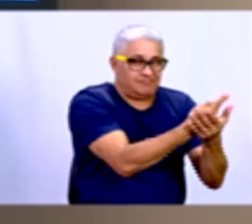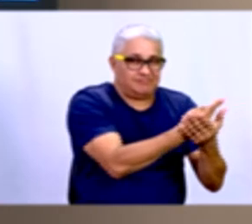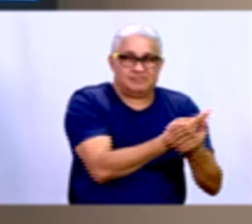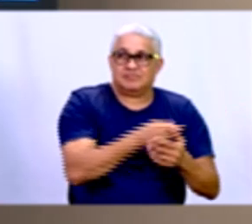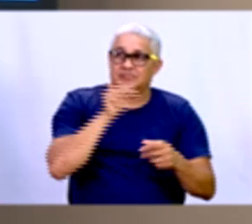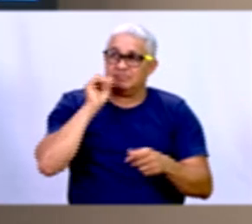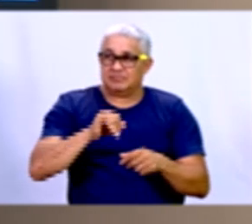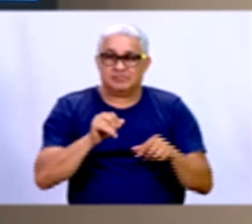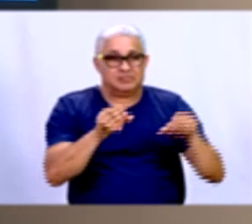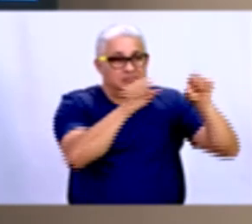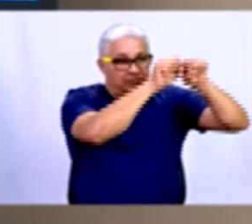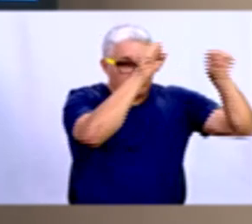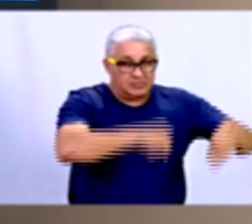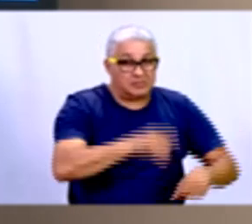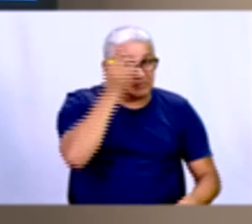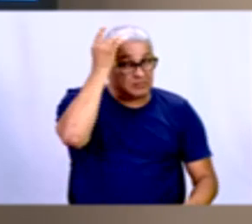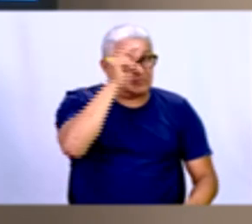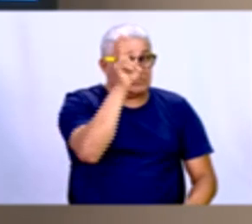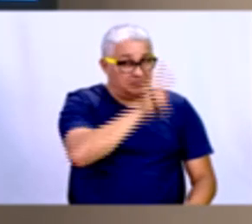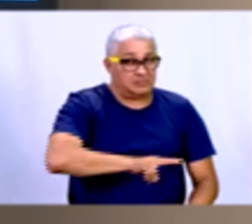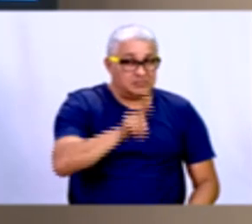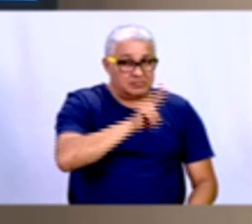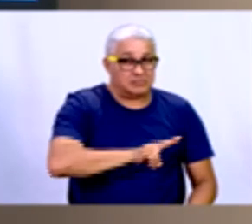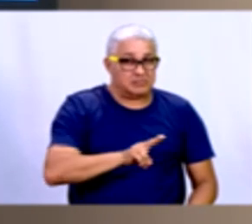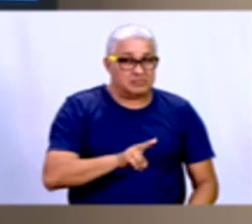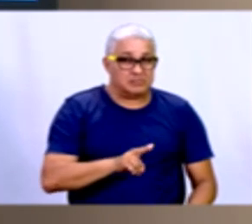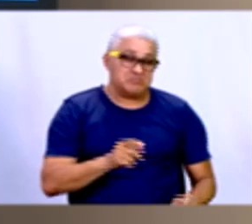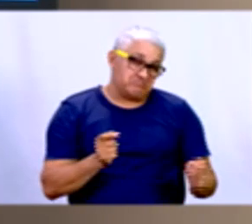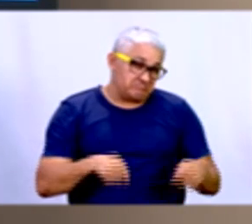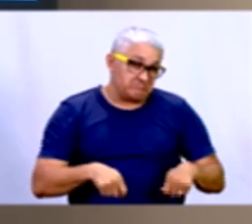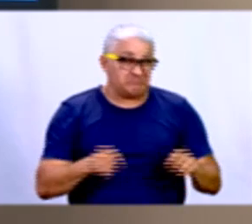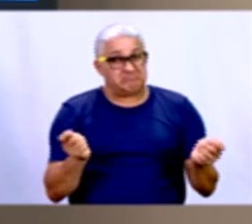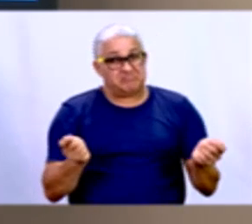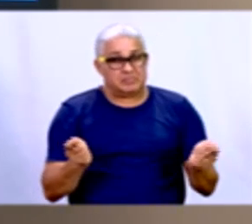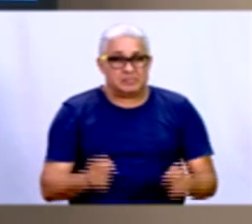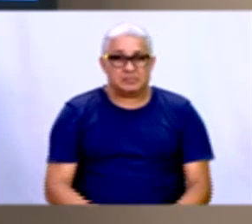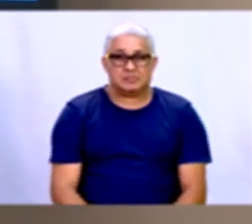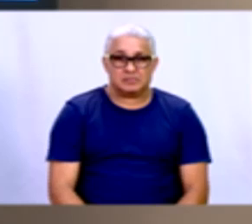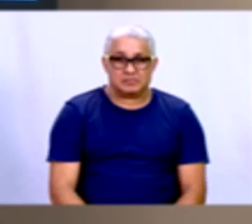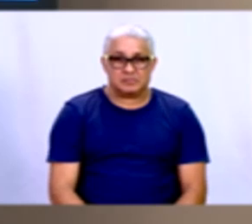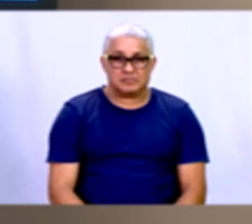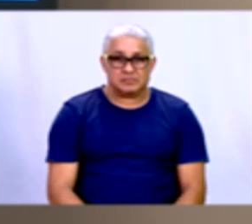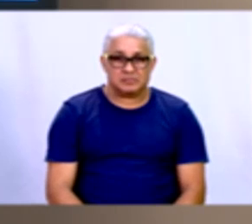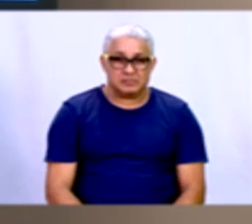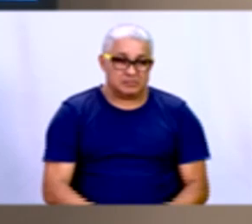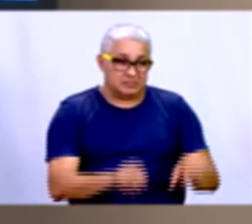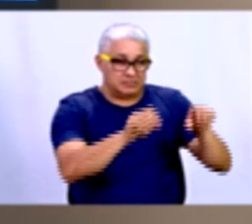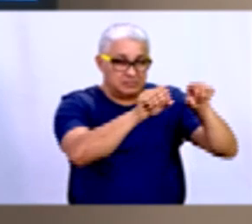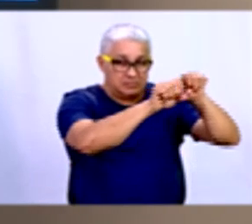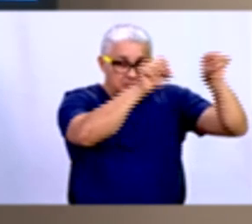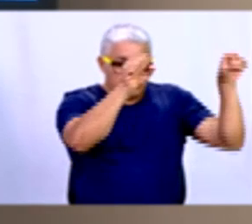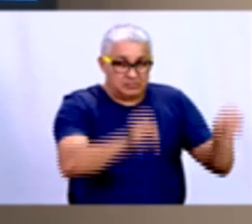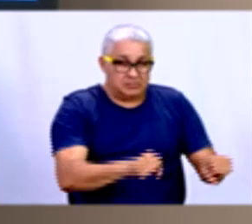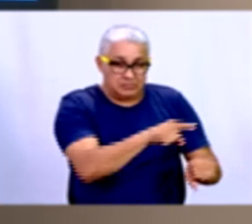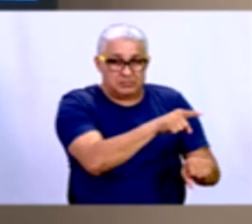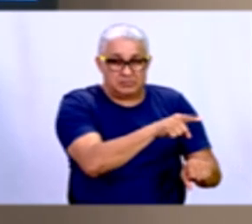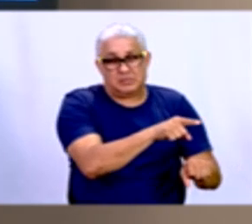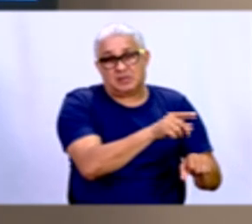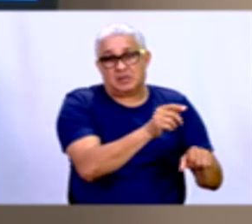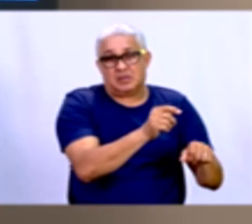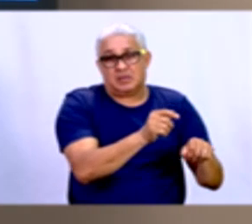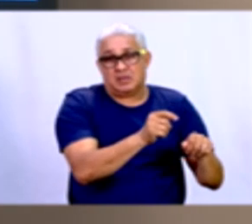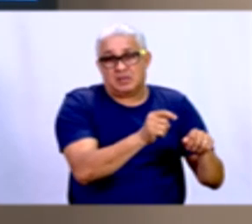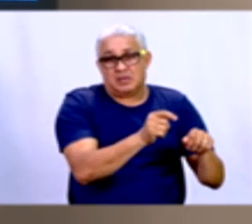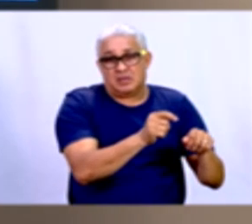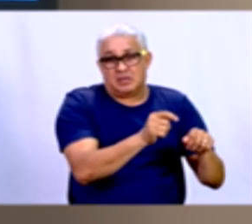Seu sistema tem facilidade de uso? É fácil de ser usado? Ele é ubíquo, ou seja,